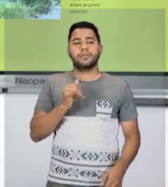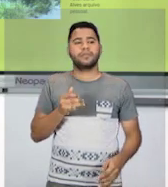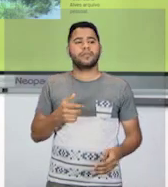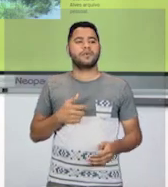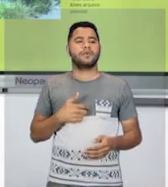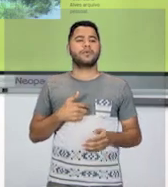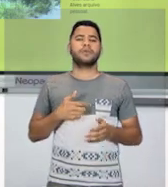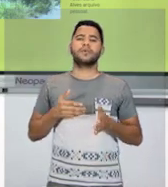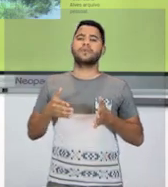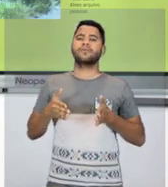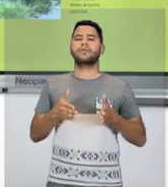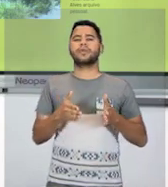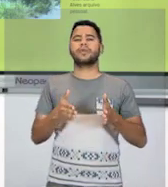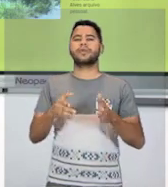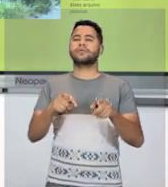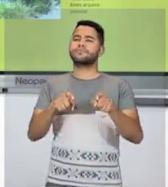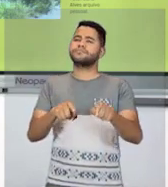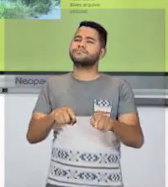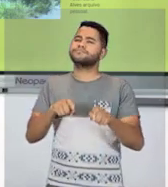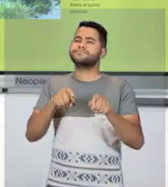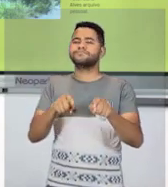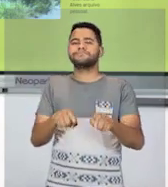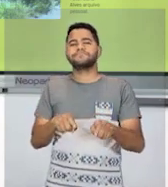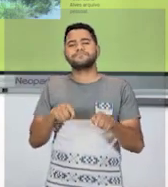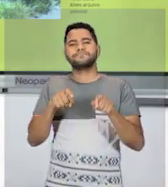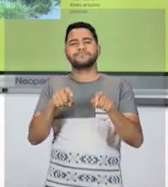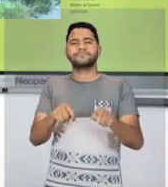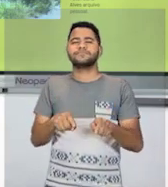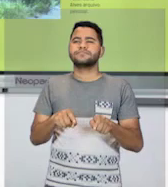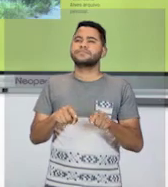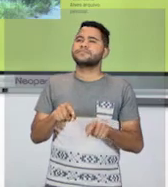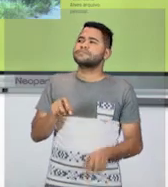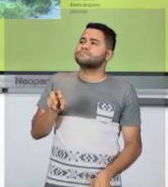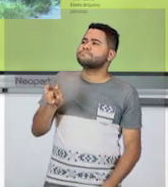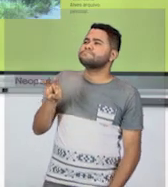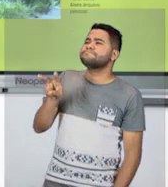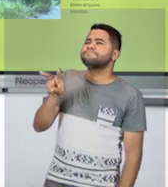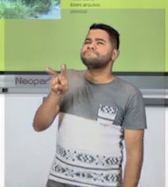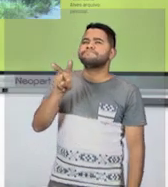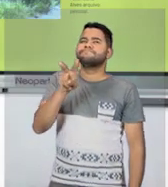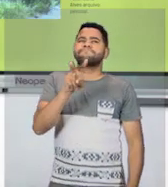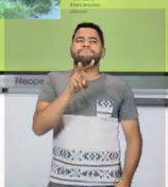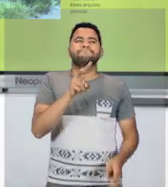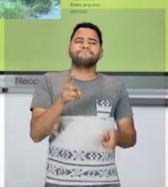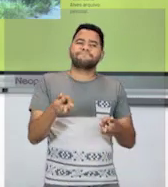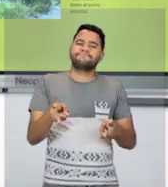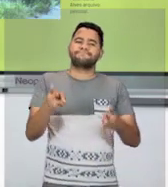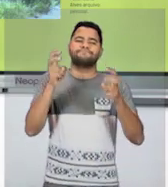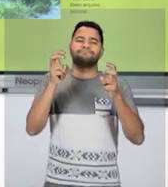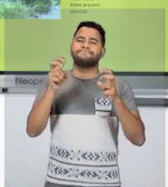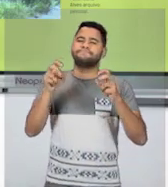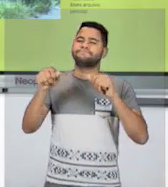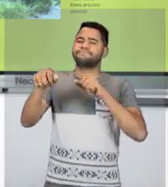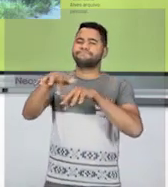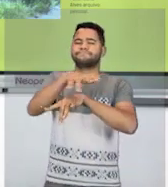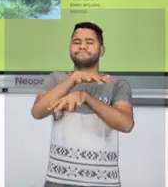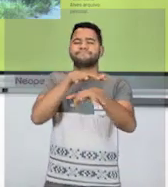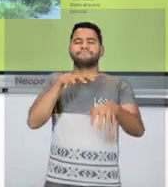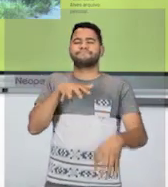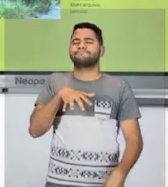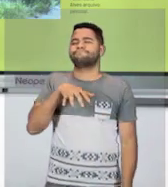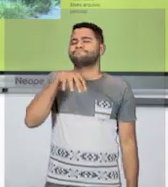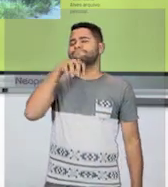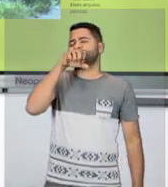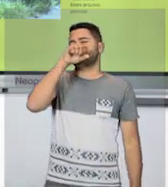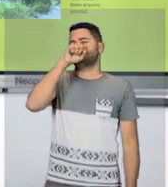caminho indo no interior numa roça então a gente percebe aí é diferença do ar como o ar é muito